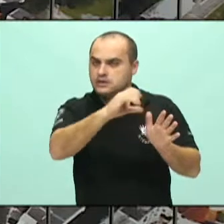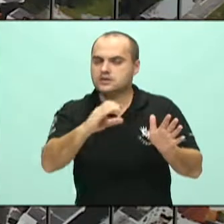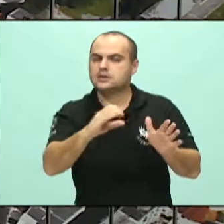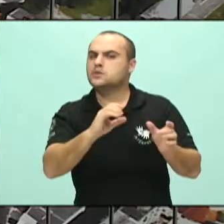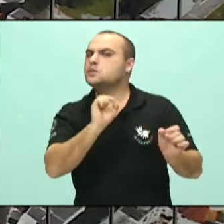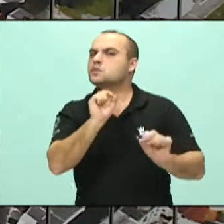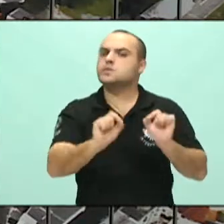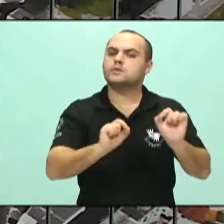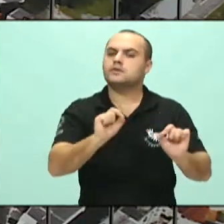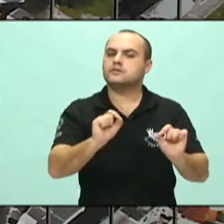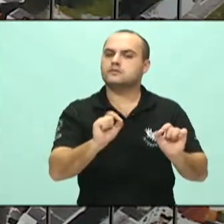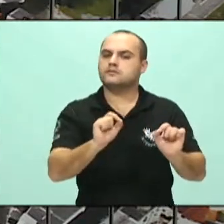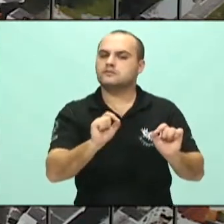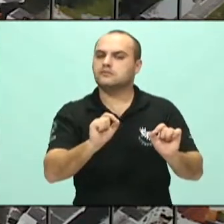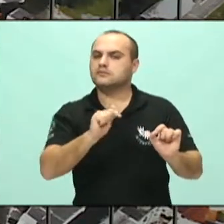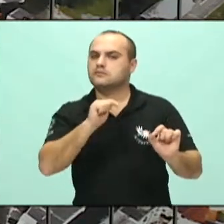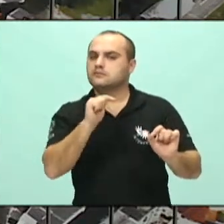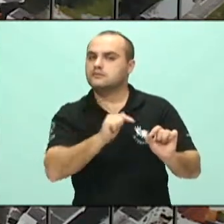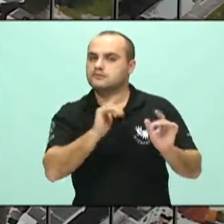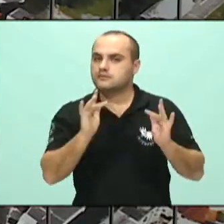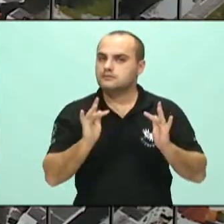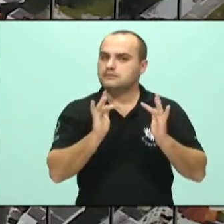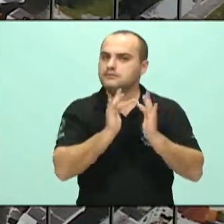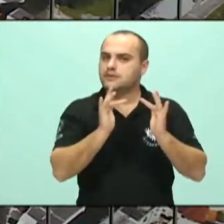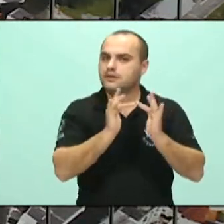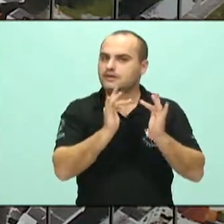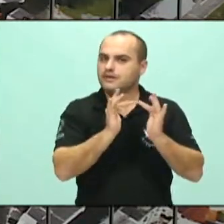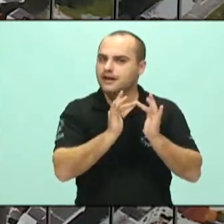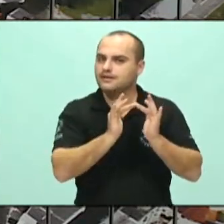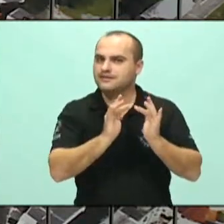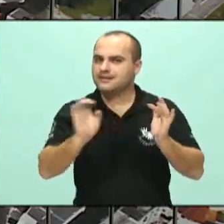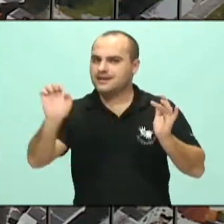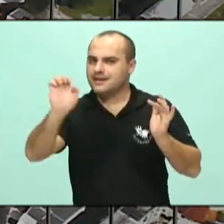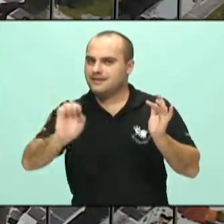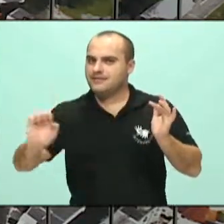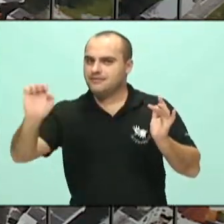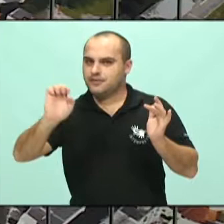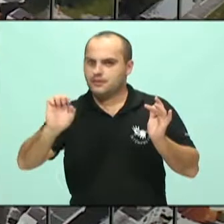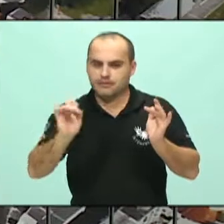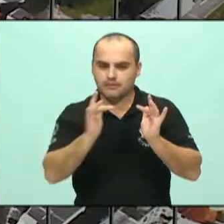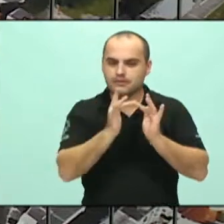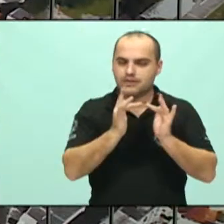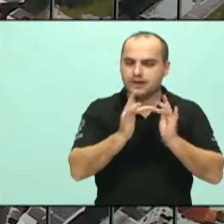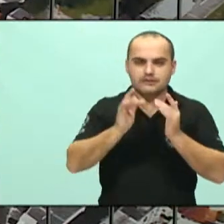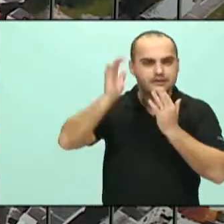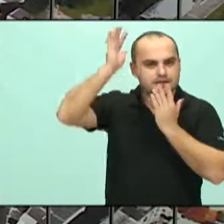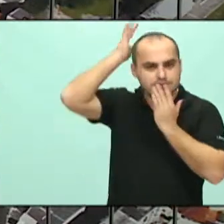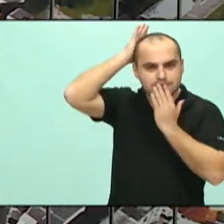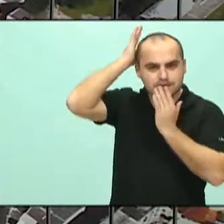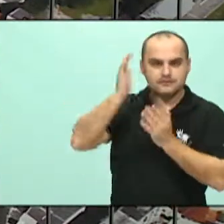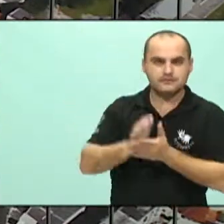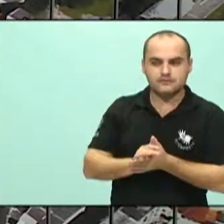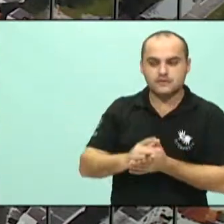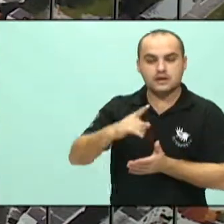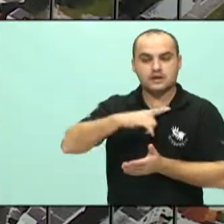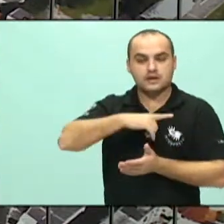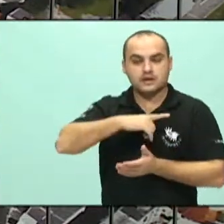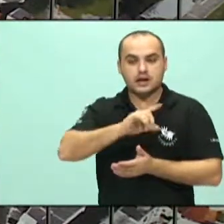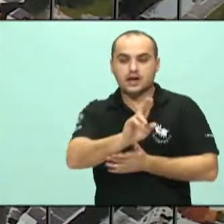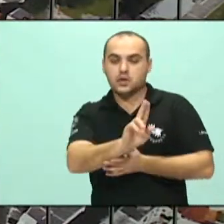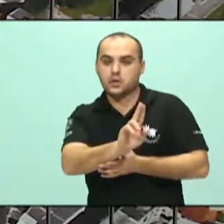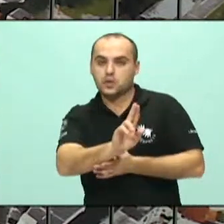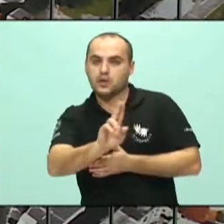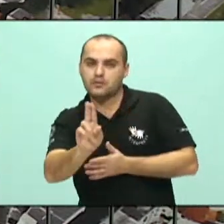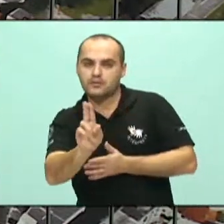a partir desse contato que os europeus começam a ter com os índios, aí começam a aparecer os nomes de